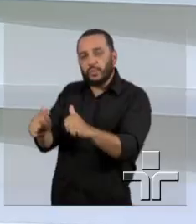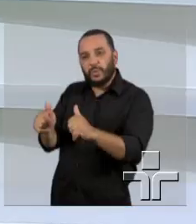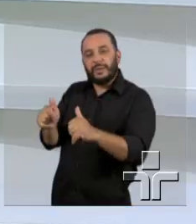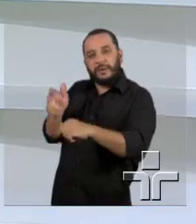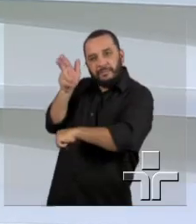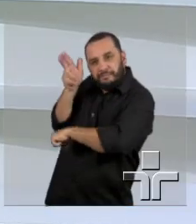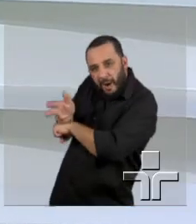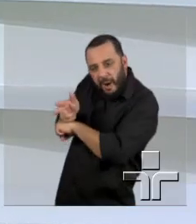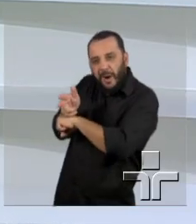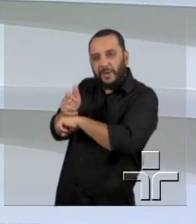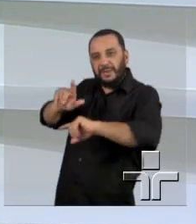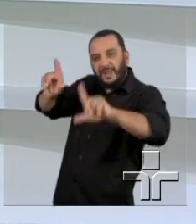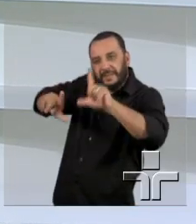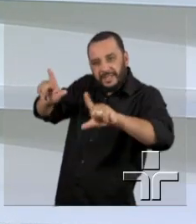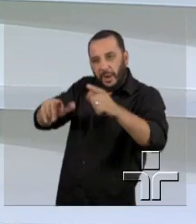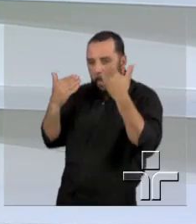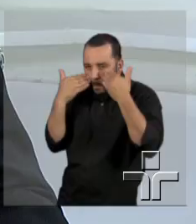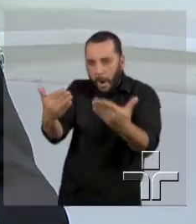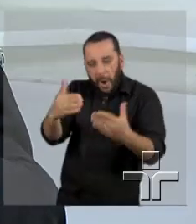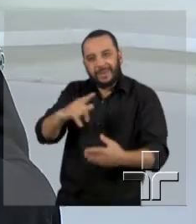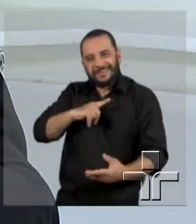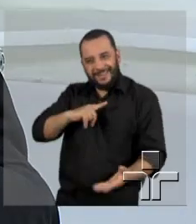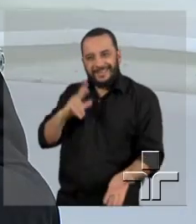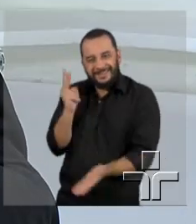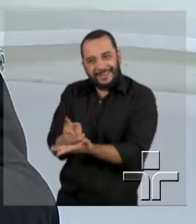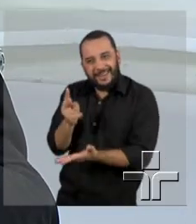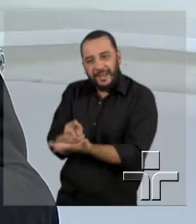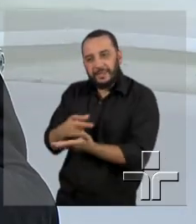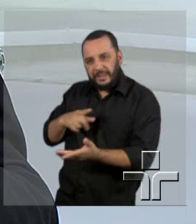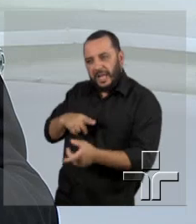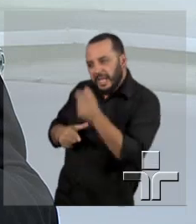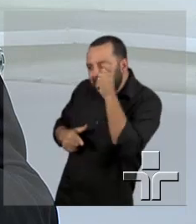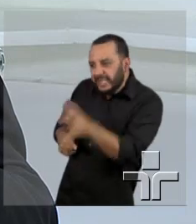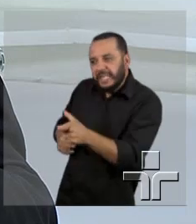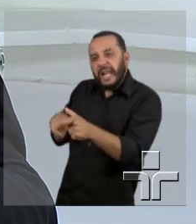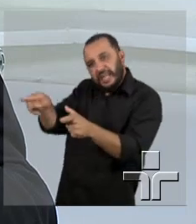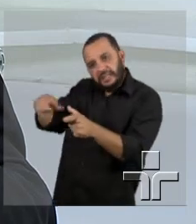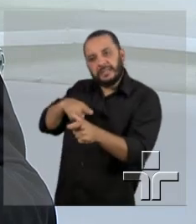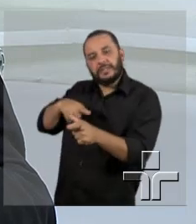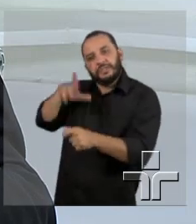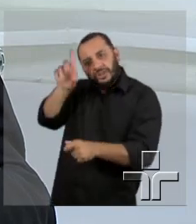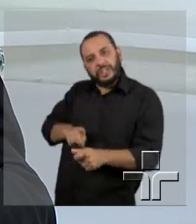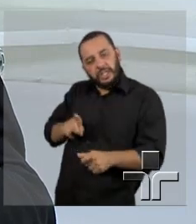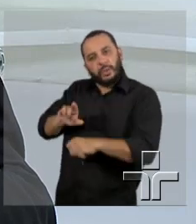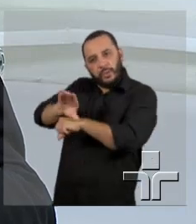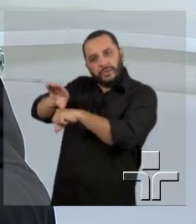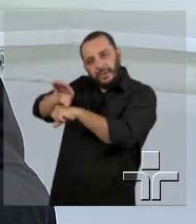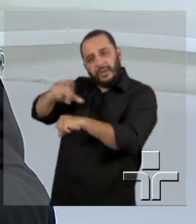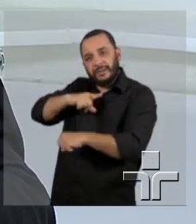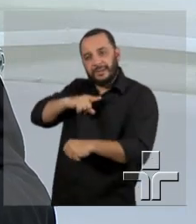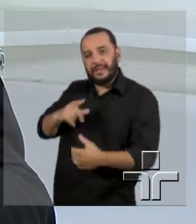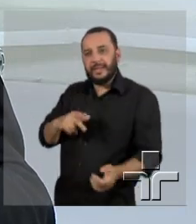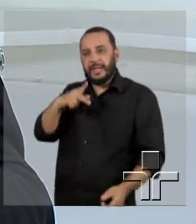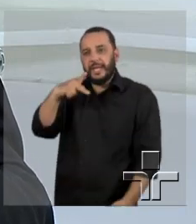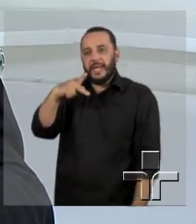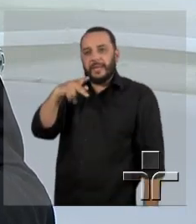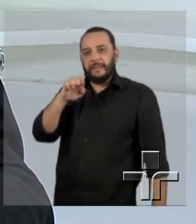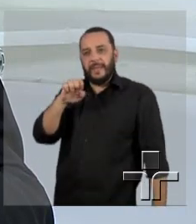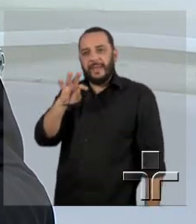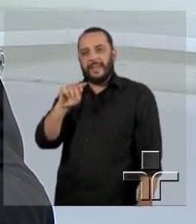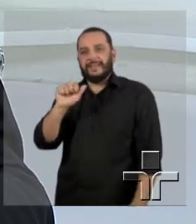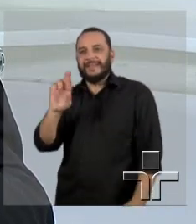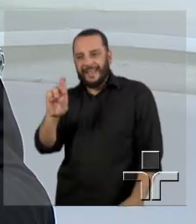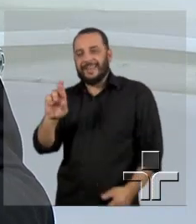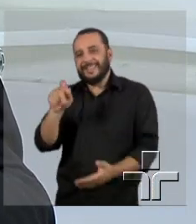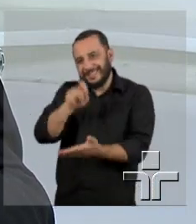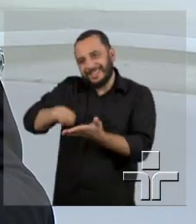perto pela sociedade, que mais e mais se interessa por direito constitucional, a ponto de Peter Haberle escrever um